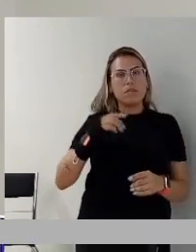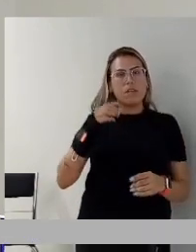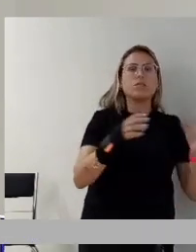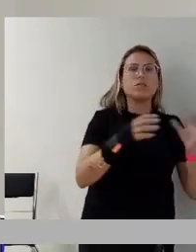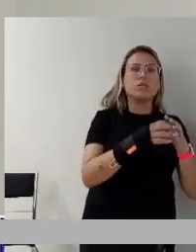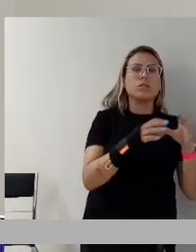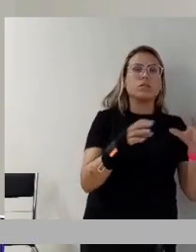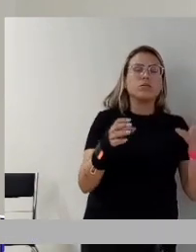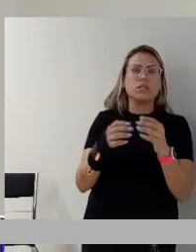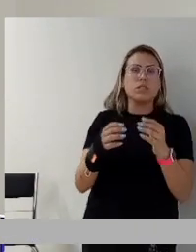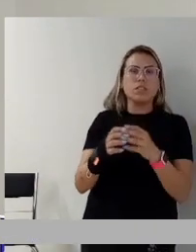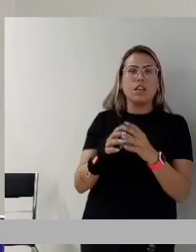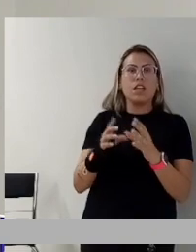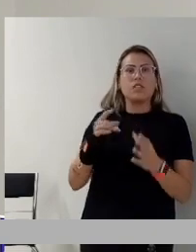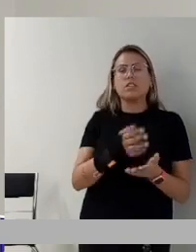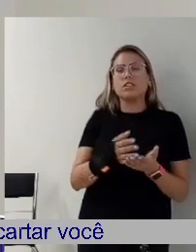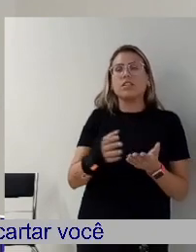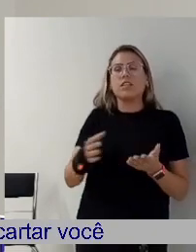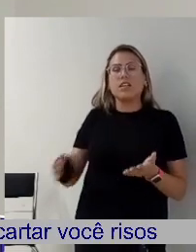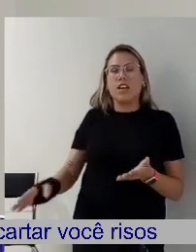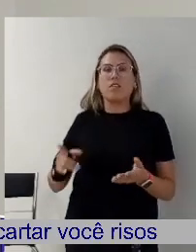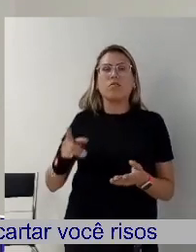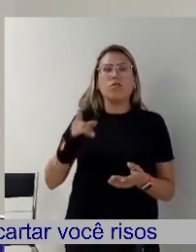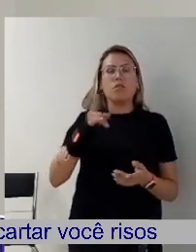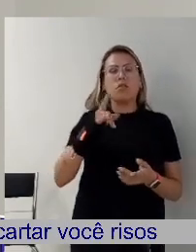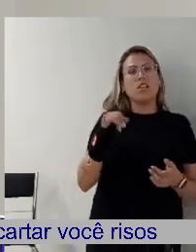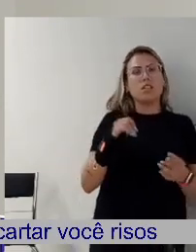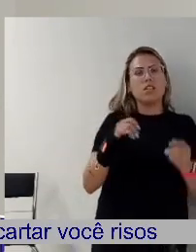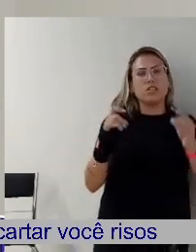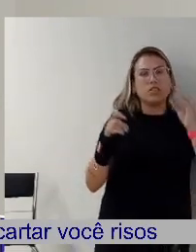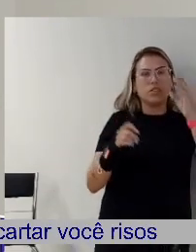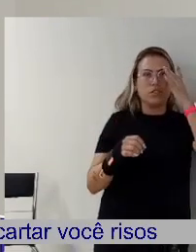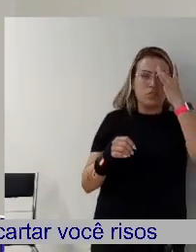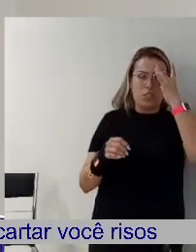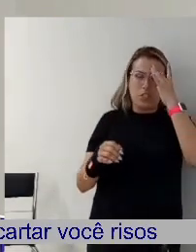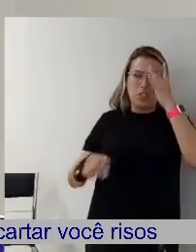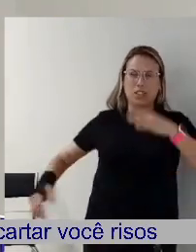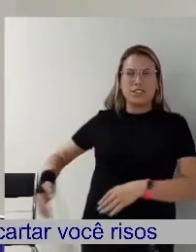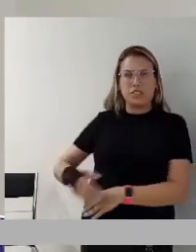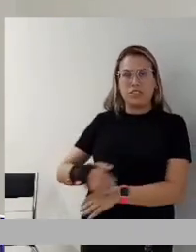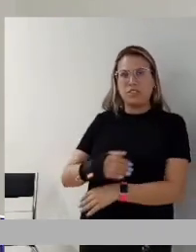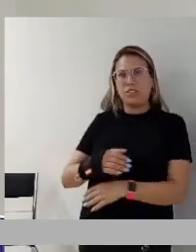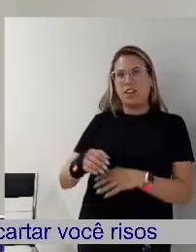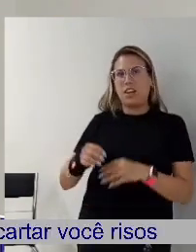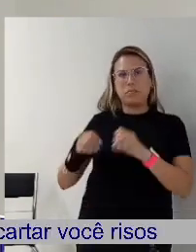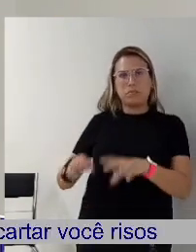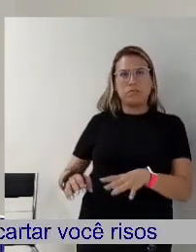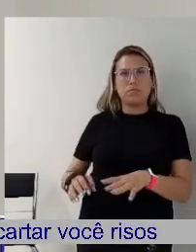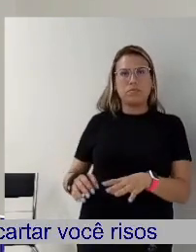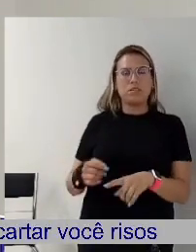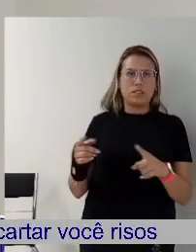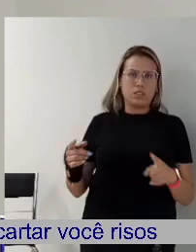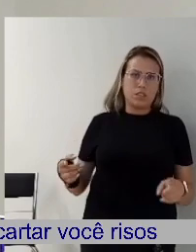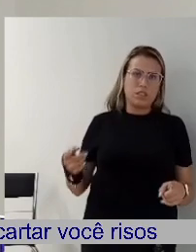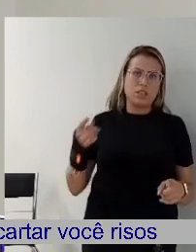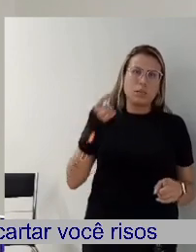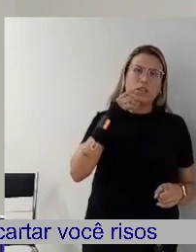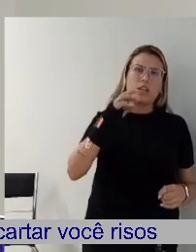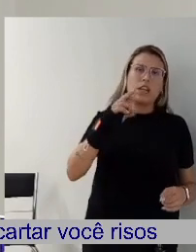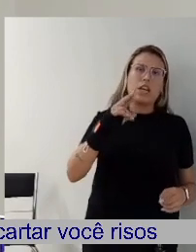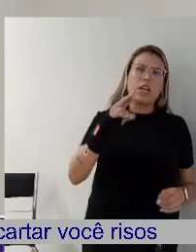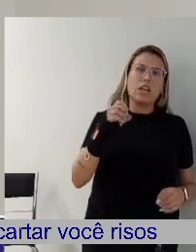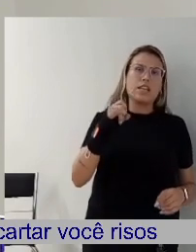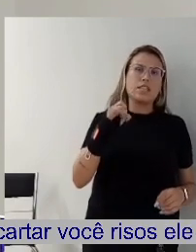eh descartava seu resíduo mesmo no beixo da estrada aquela coisa então se estamos falando em resíduo ou esse